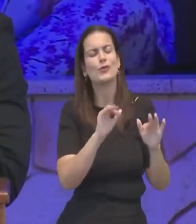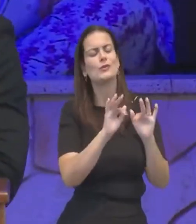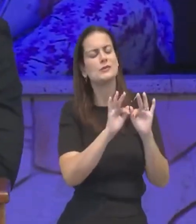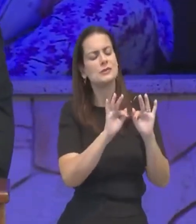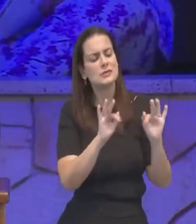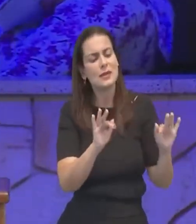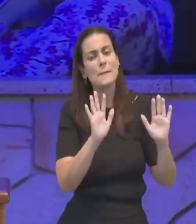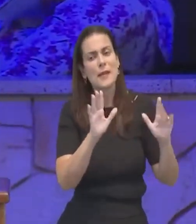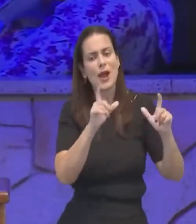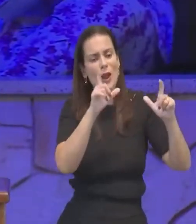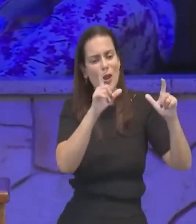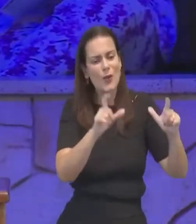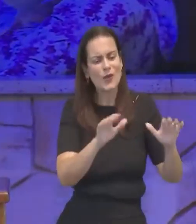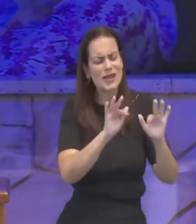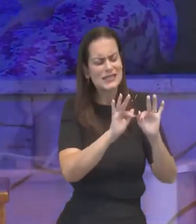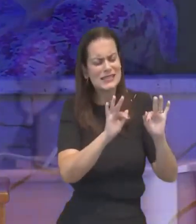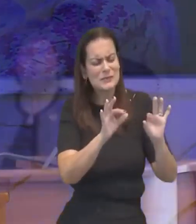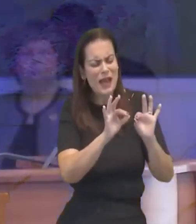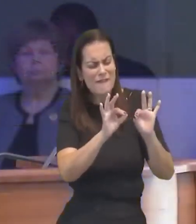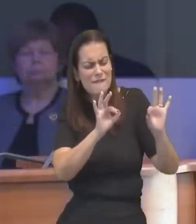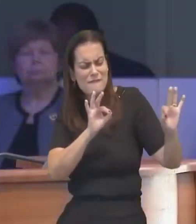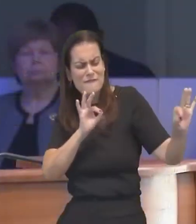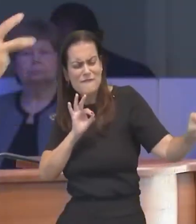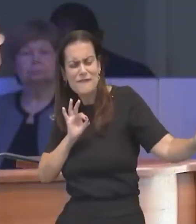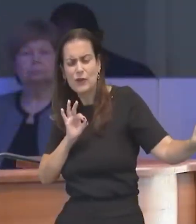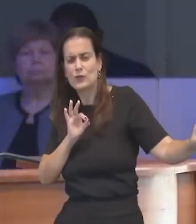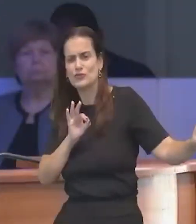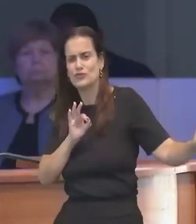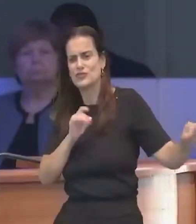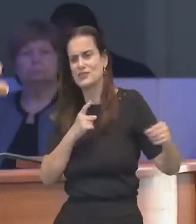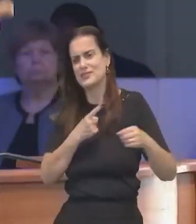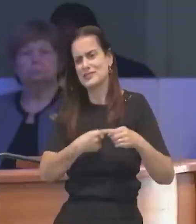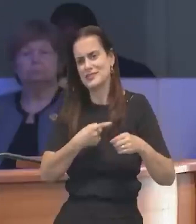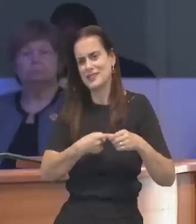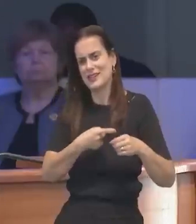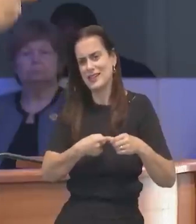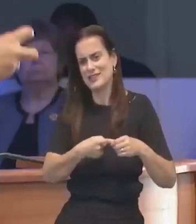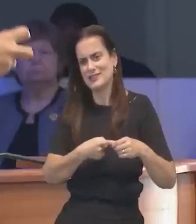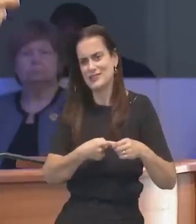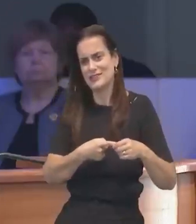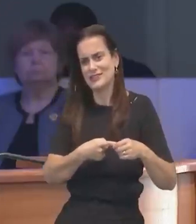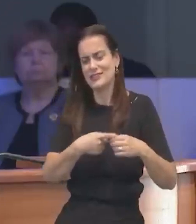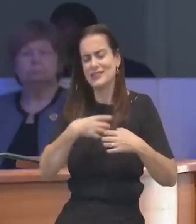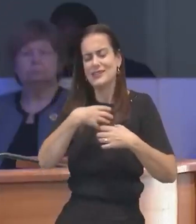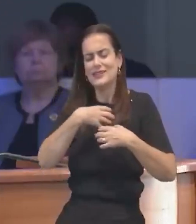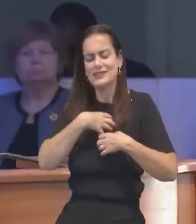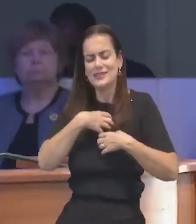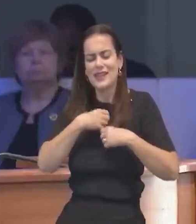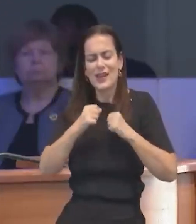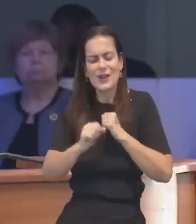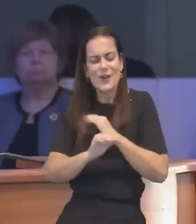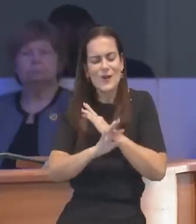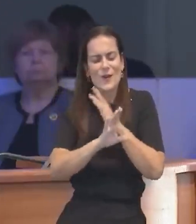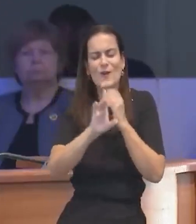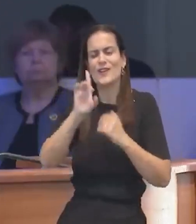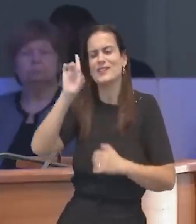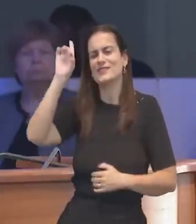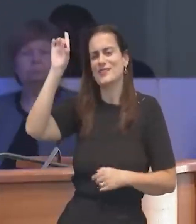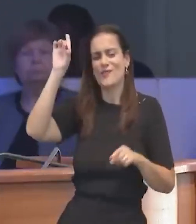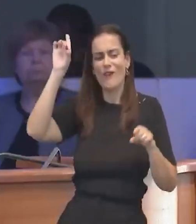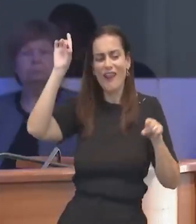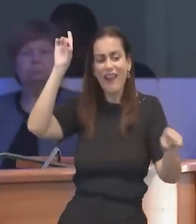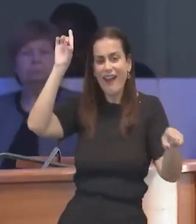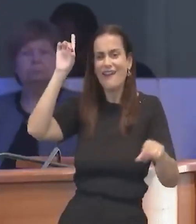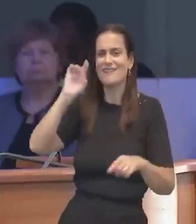lugar simples, distante da cidade, um lugar no campo, sentimos a glória, a presença de Deus.